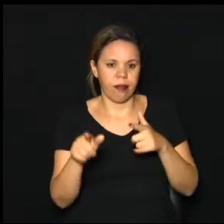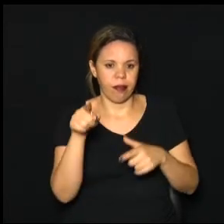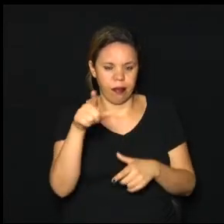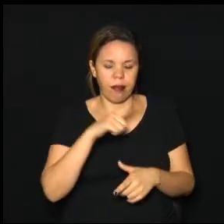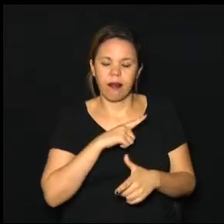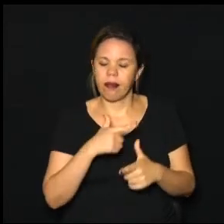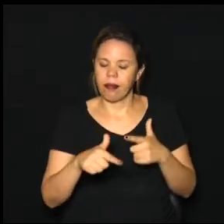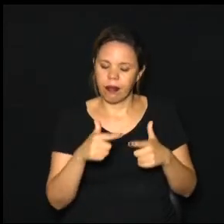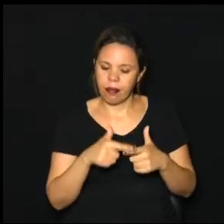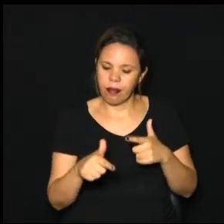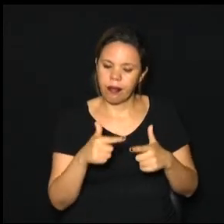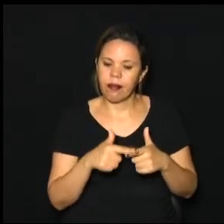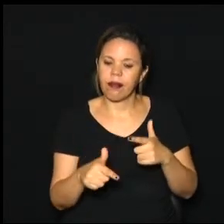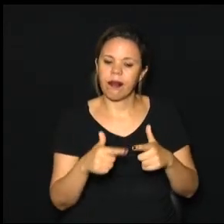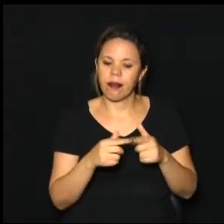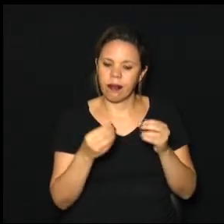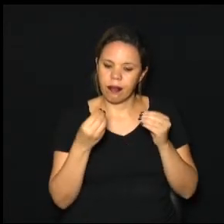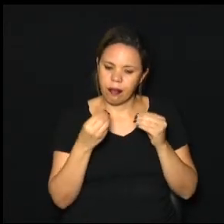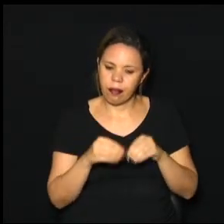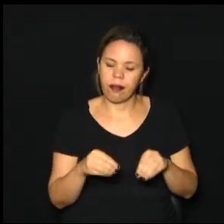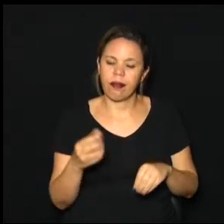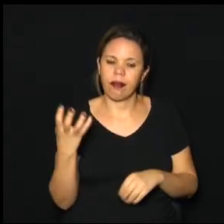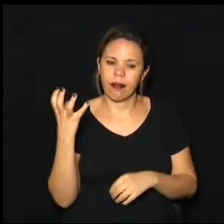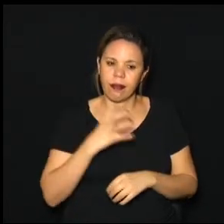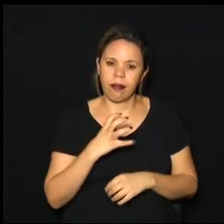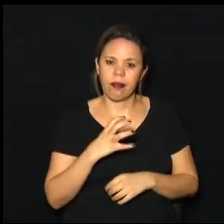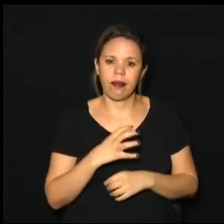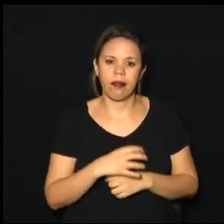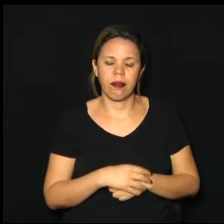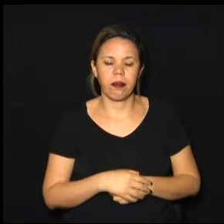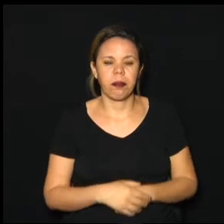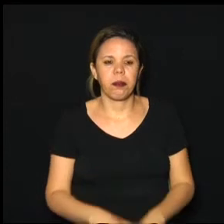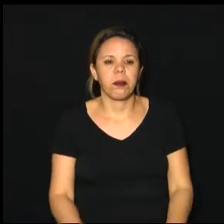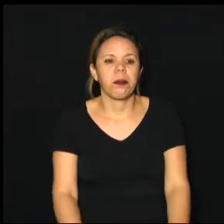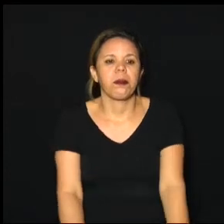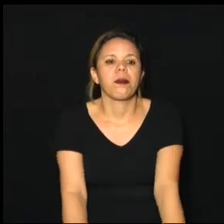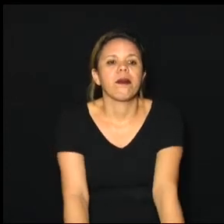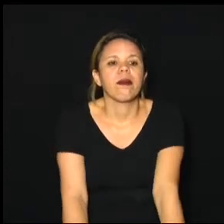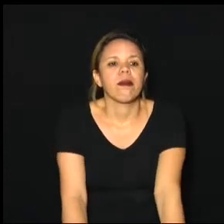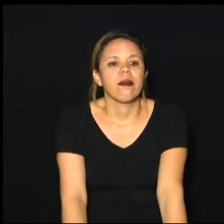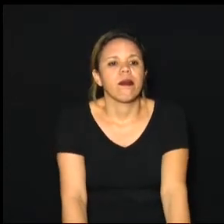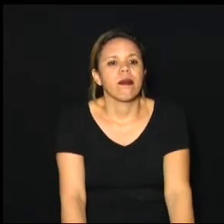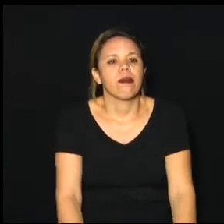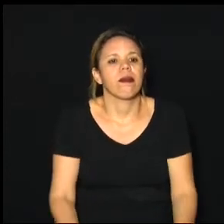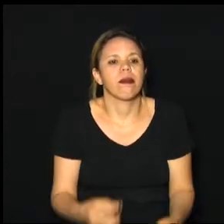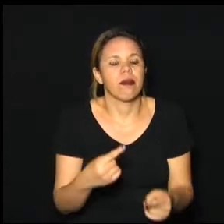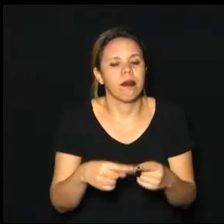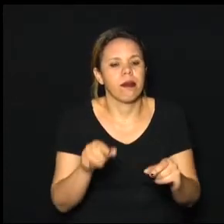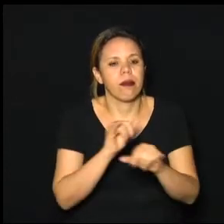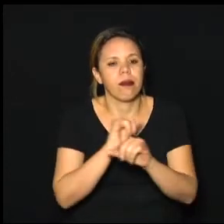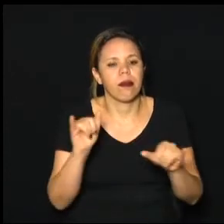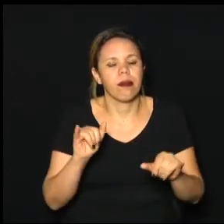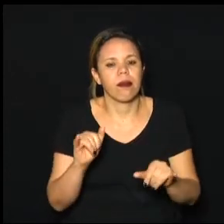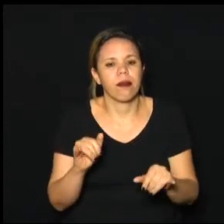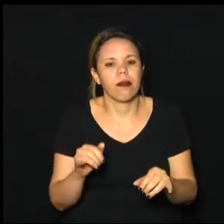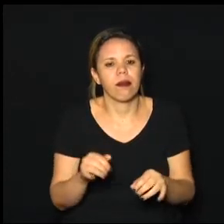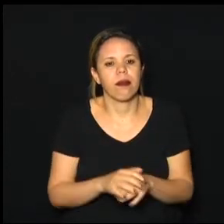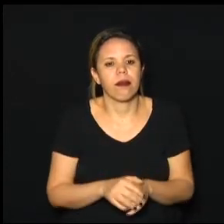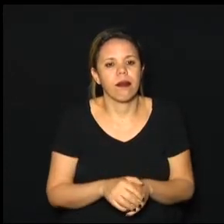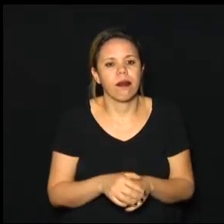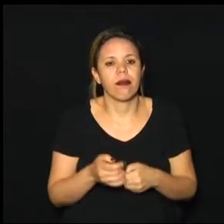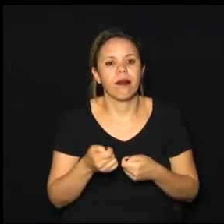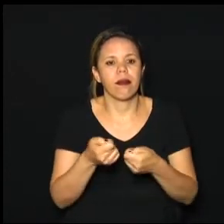ter consequências e consequências sérias. Também é vedado a propaganda que implique